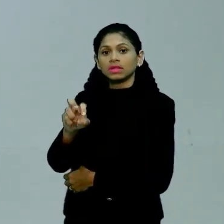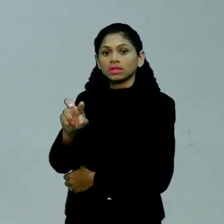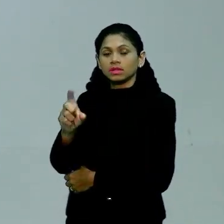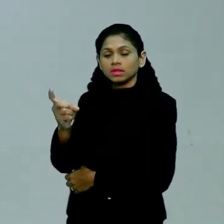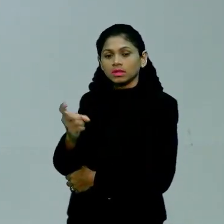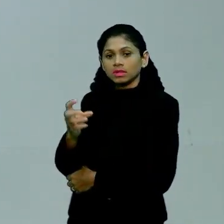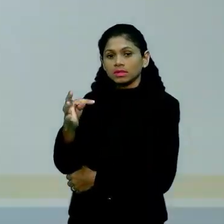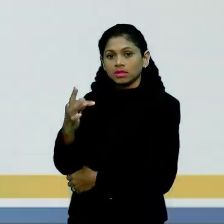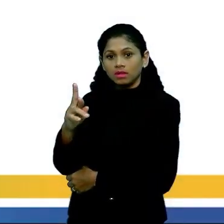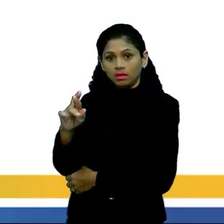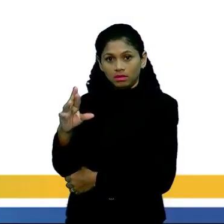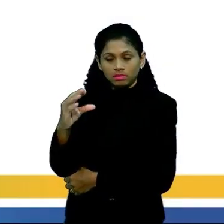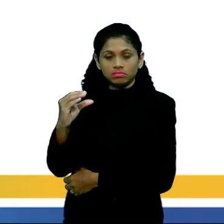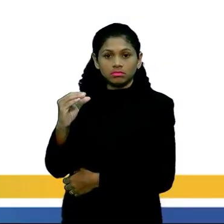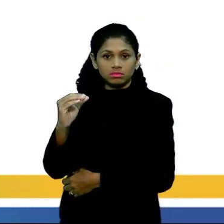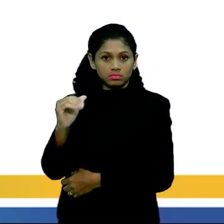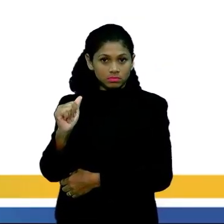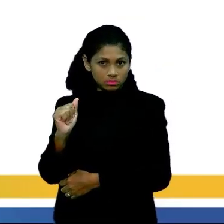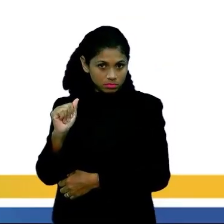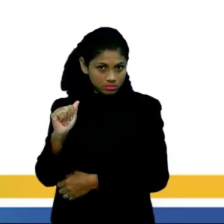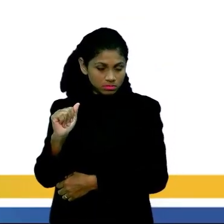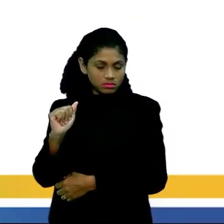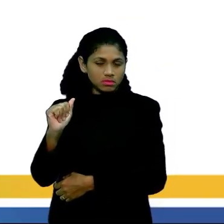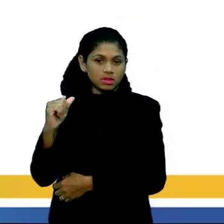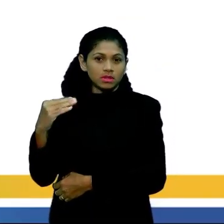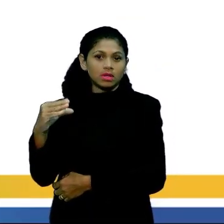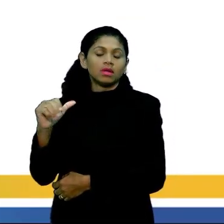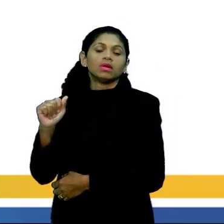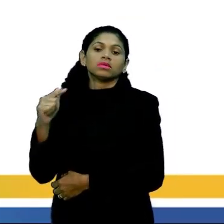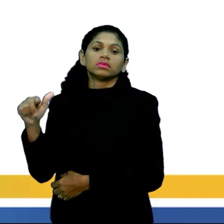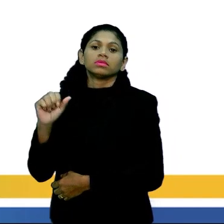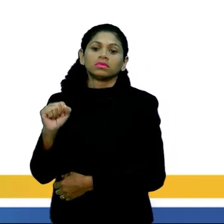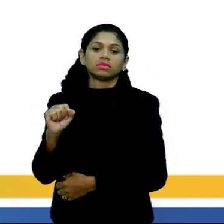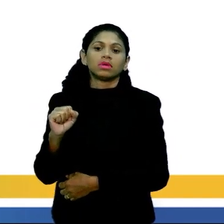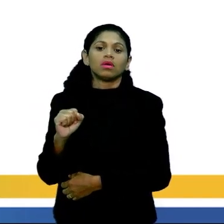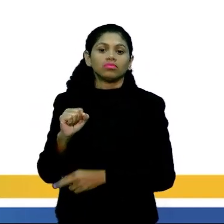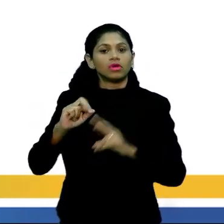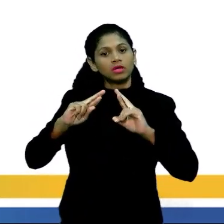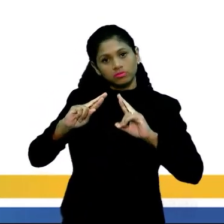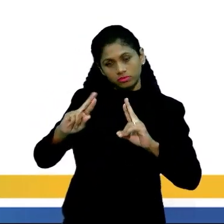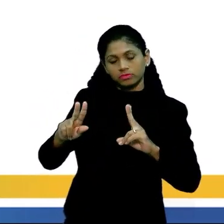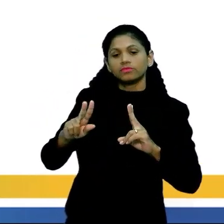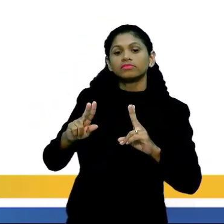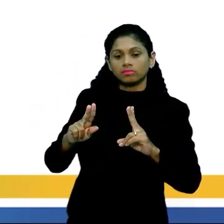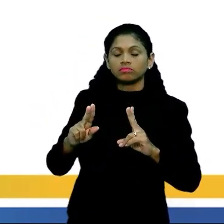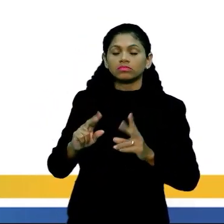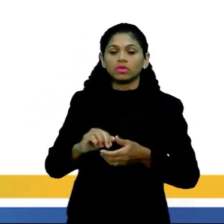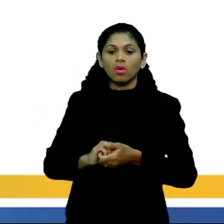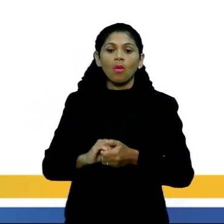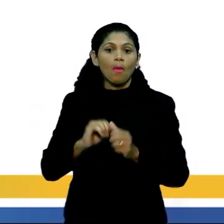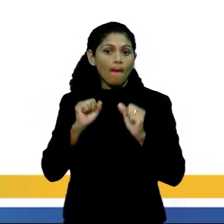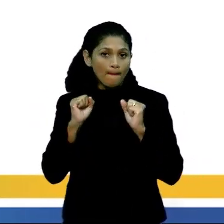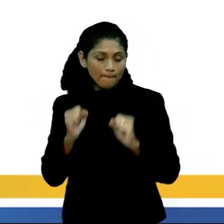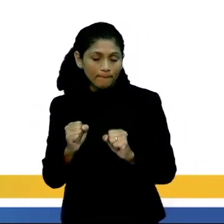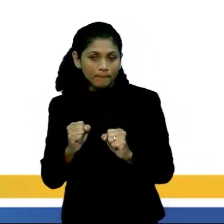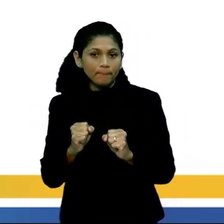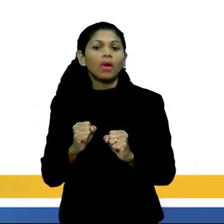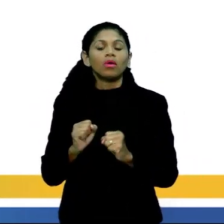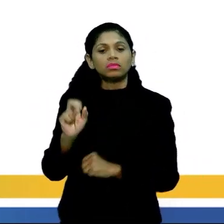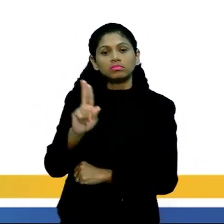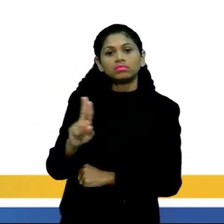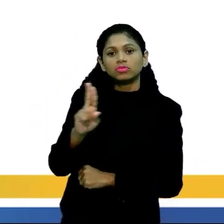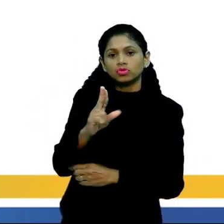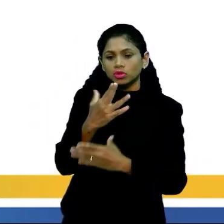precisamos ter bastante cuidado para não confundir extração com filtração. Posso sim usar um filtro, mas depende